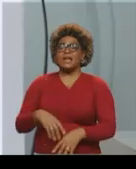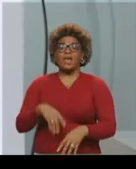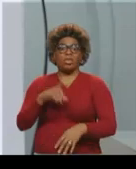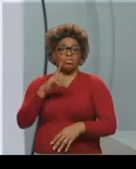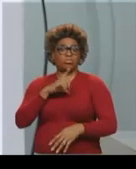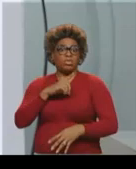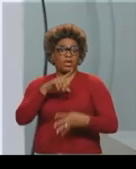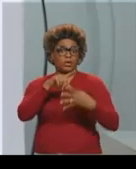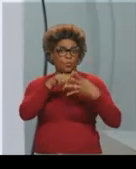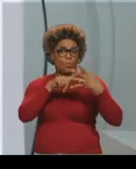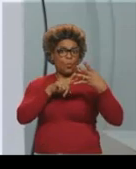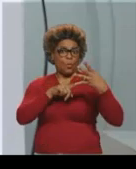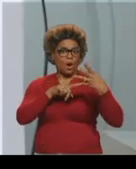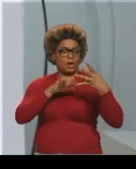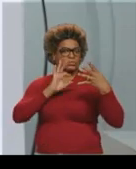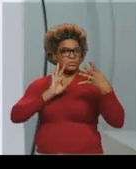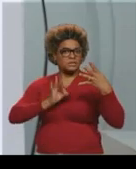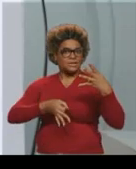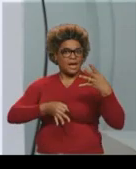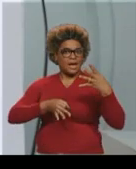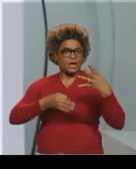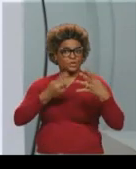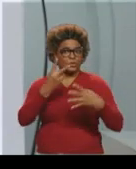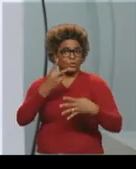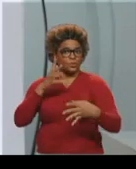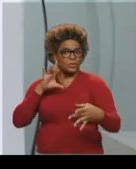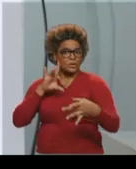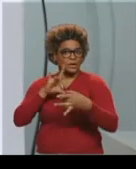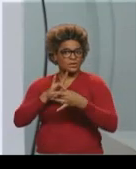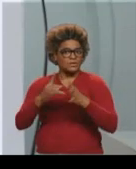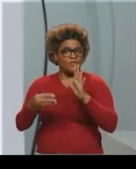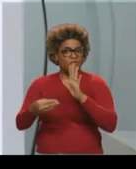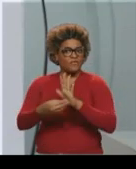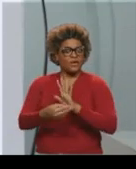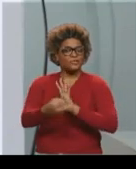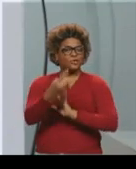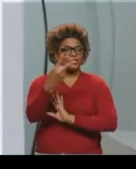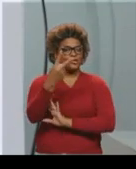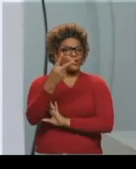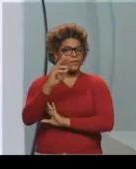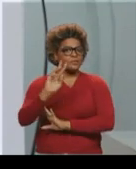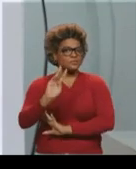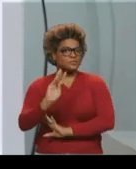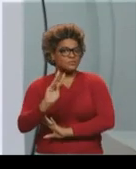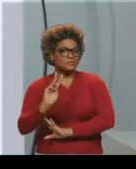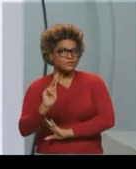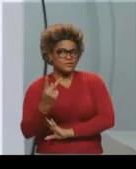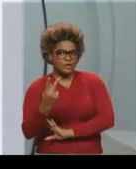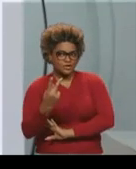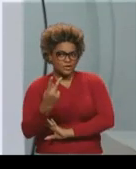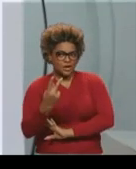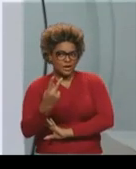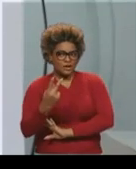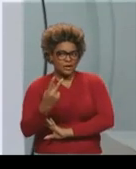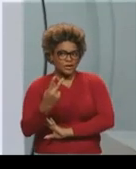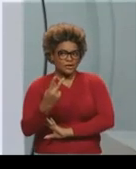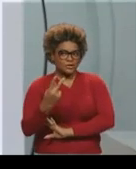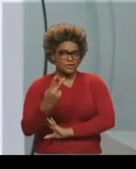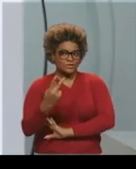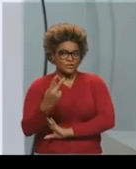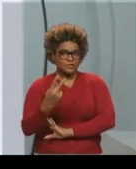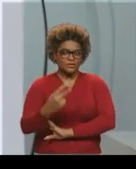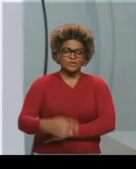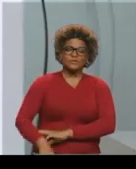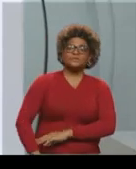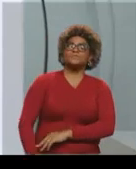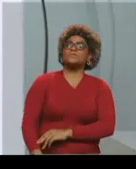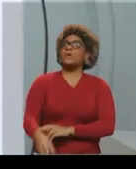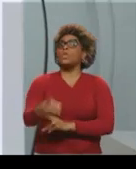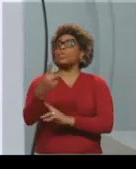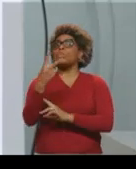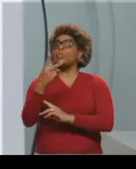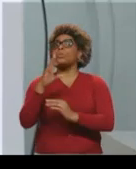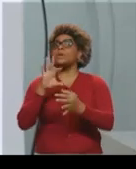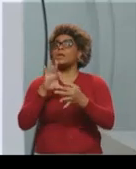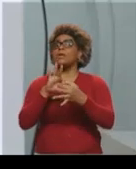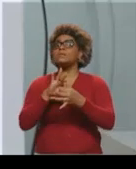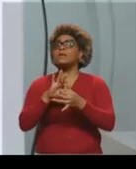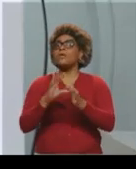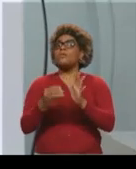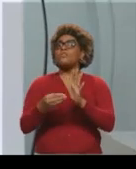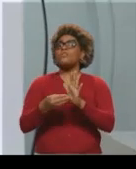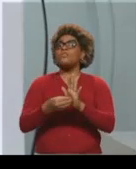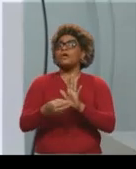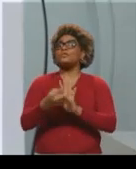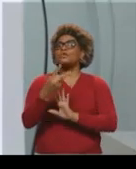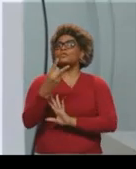2 ligações, faltou 2 hidrogênios. Aqui 2 ligações, faltou 2 hidrogênios.